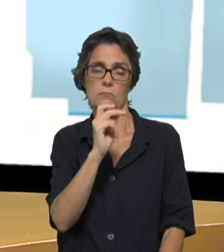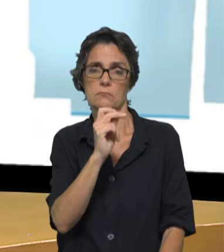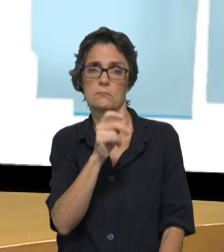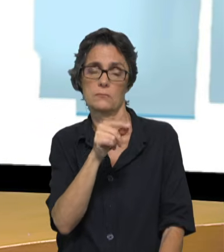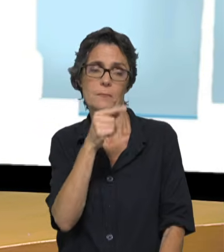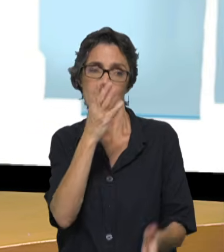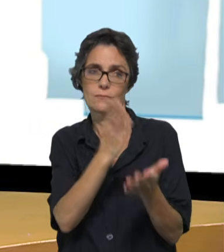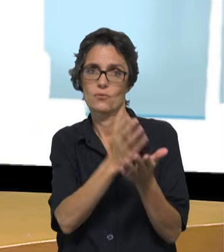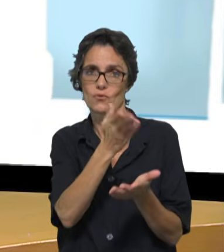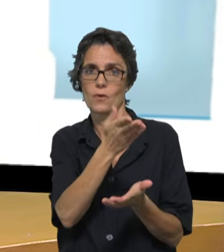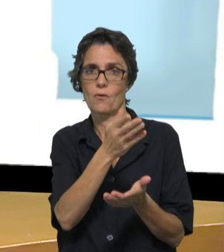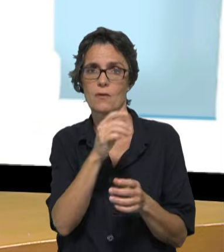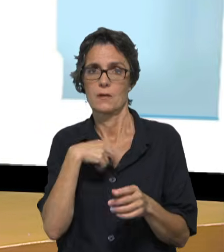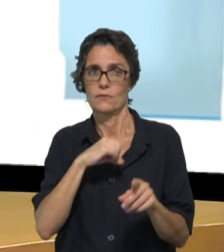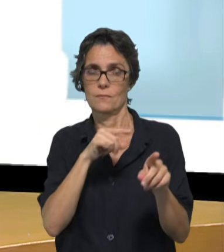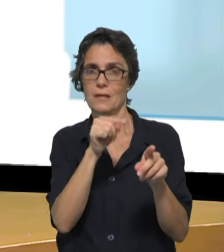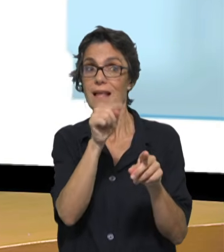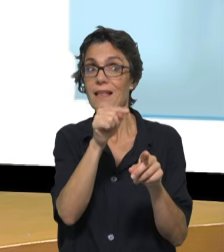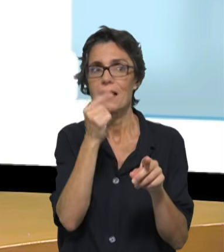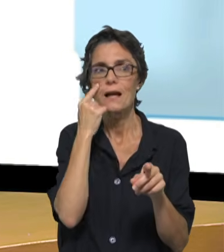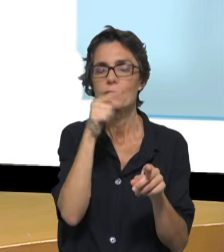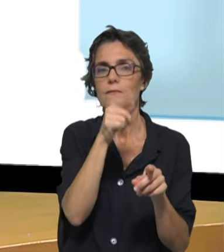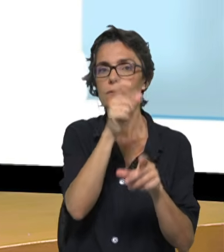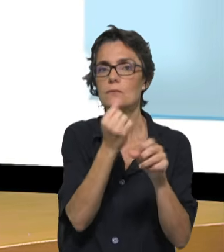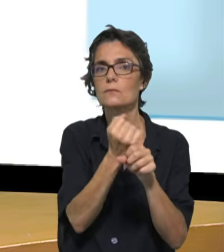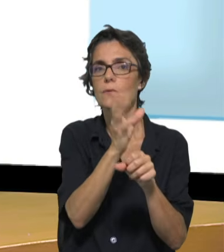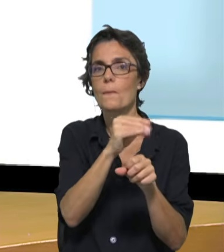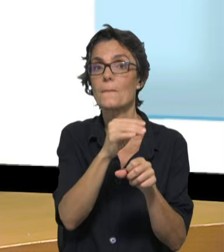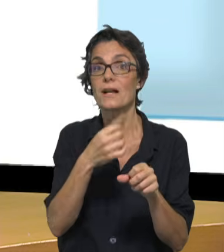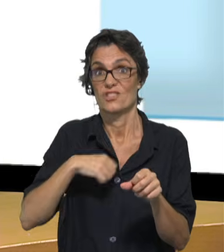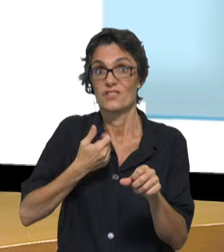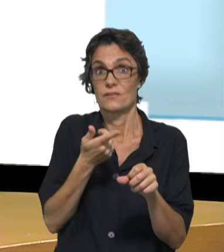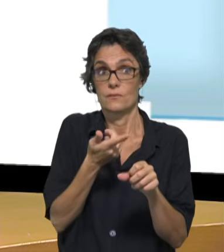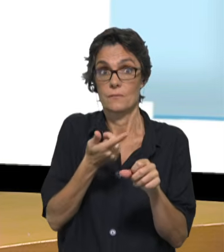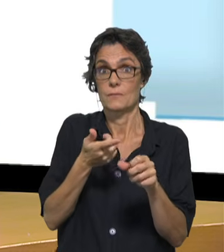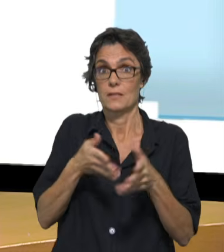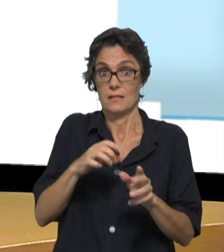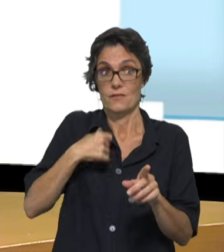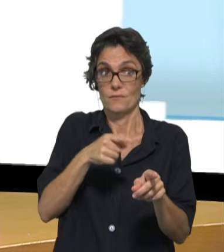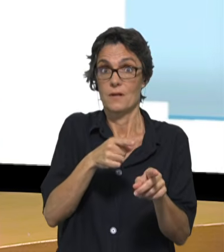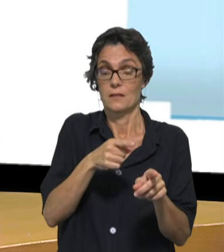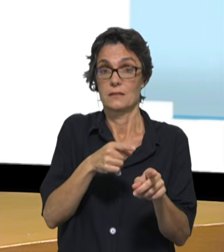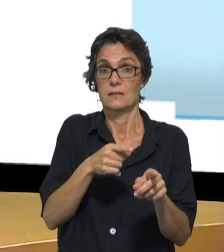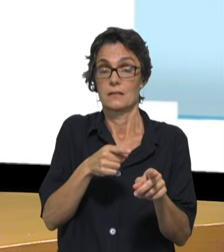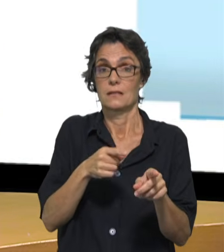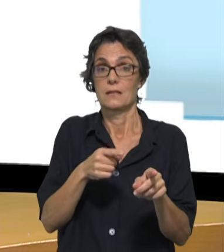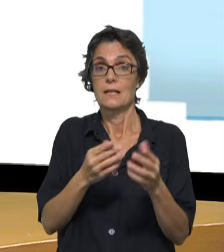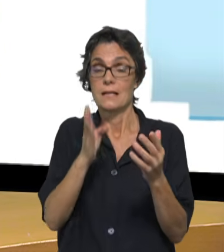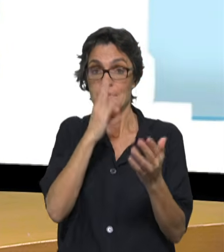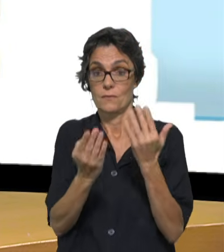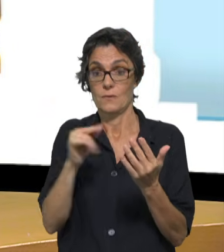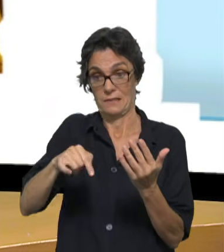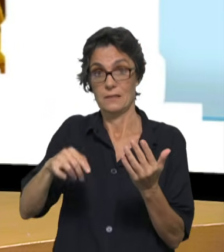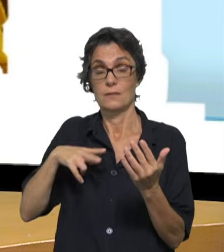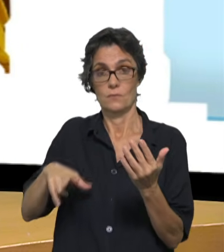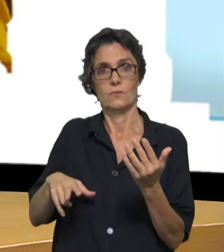académicas, eu noto que há mais trabalhadores espanhóis na hotelaria do que portugueses na hotelaria. Ou